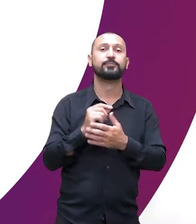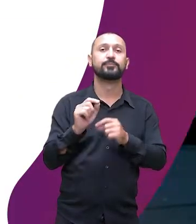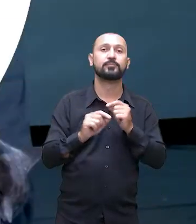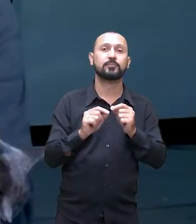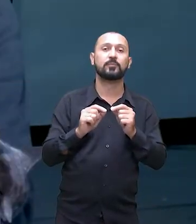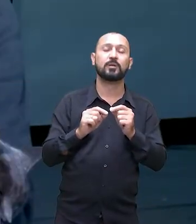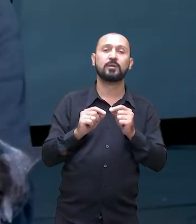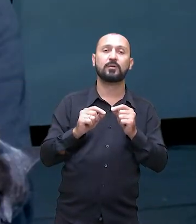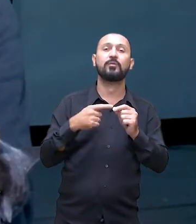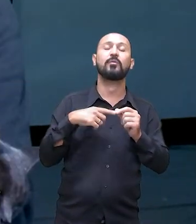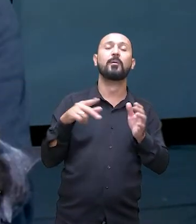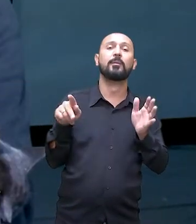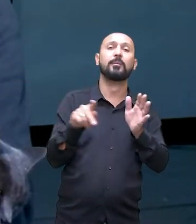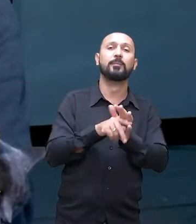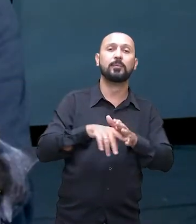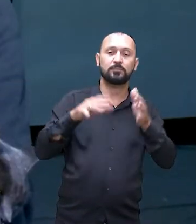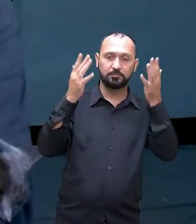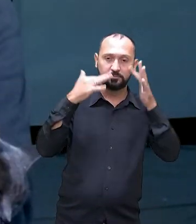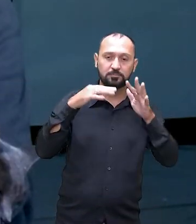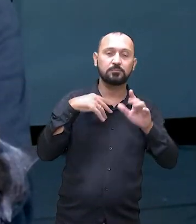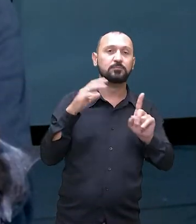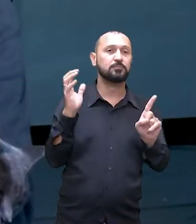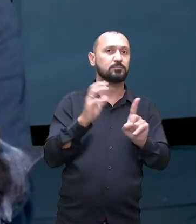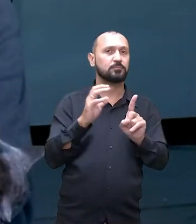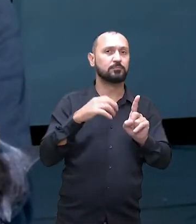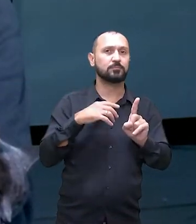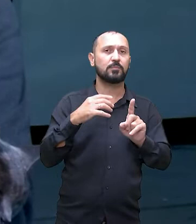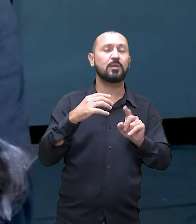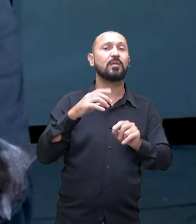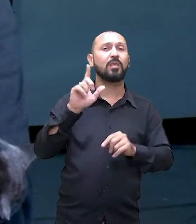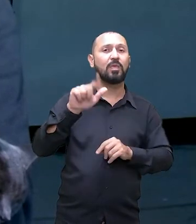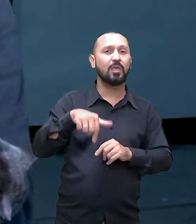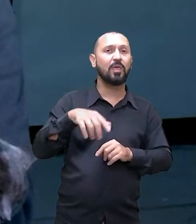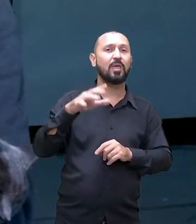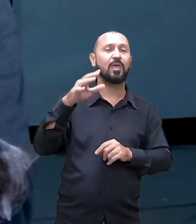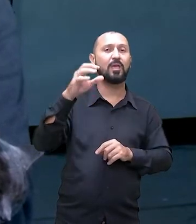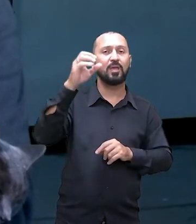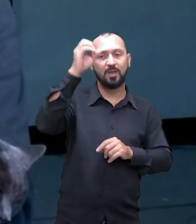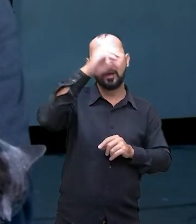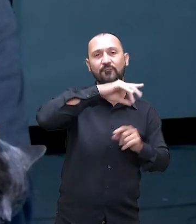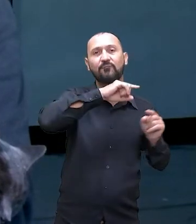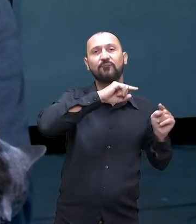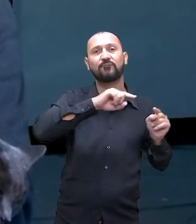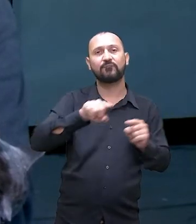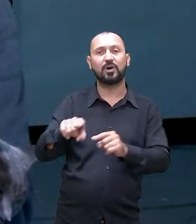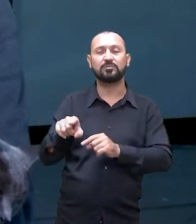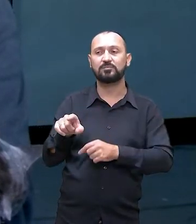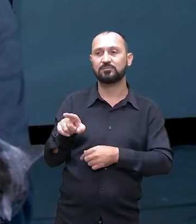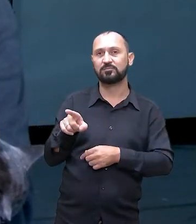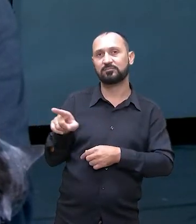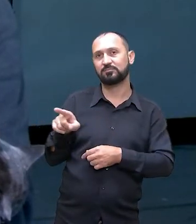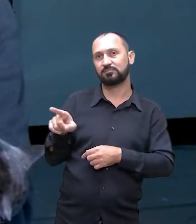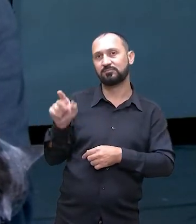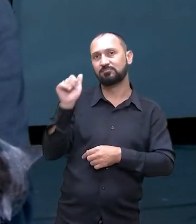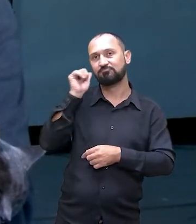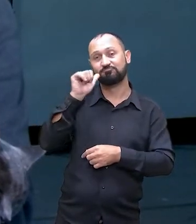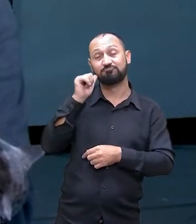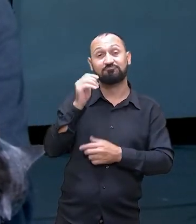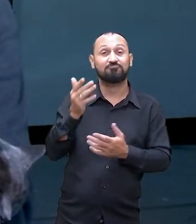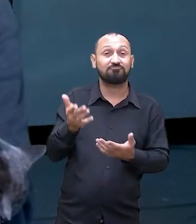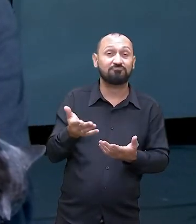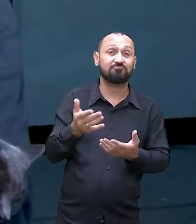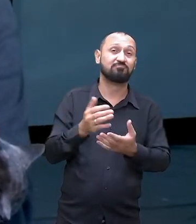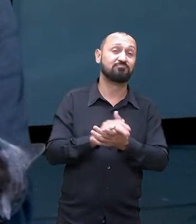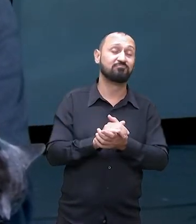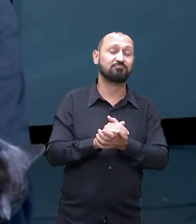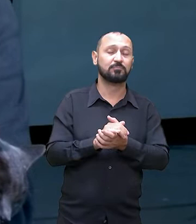deparar com tudo isso, é assustador, né? E mais assustador ainda que a gente vive num momento que uma vírgula, um ponto colocado no lugar